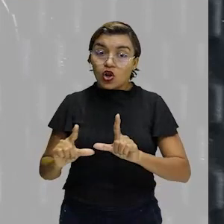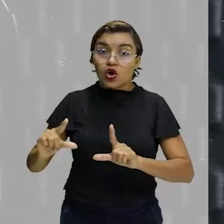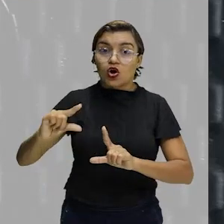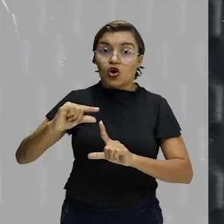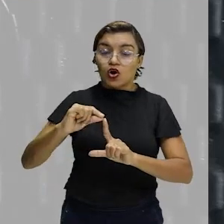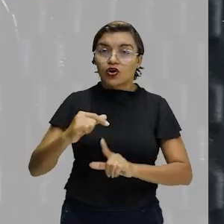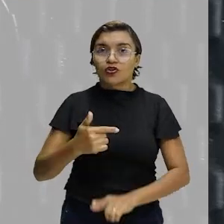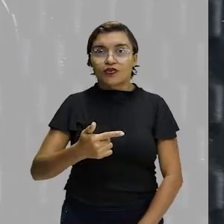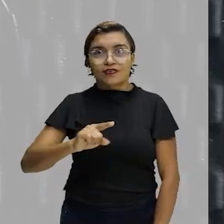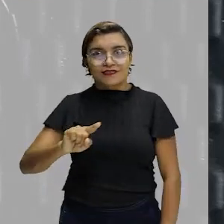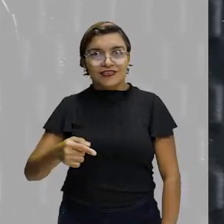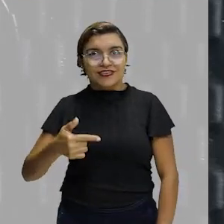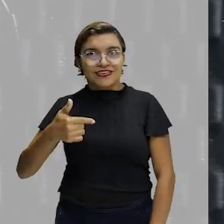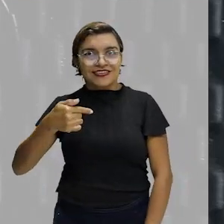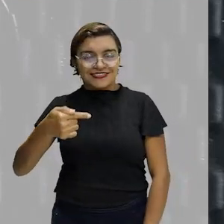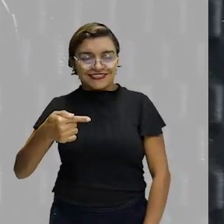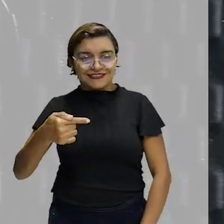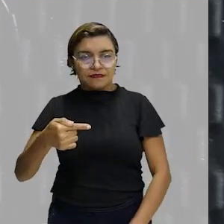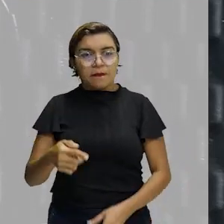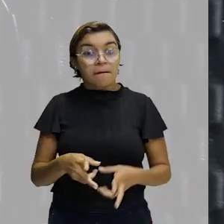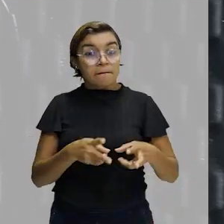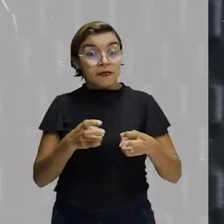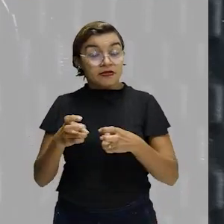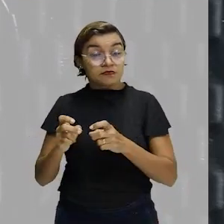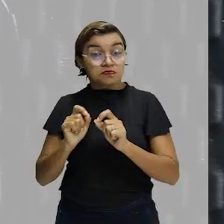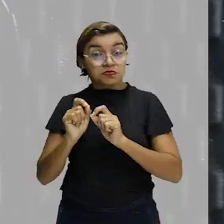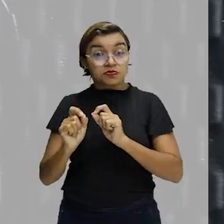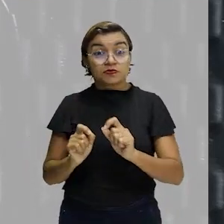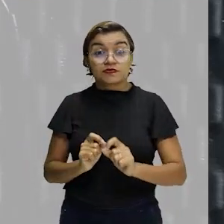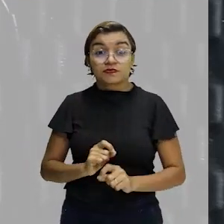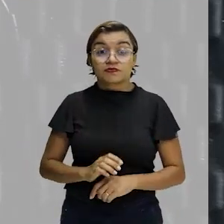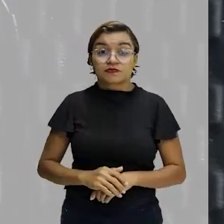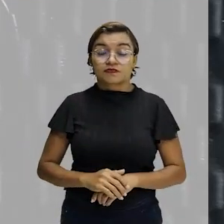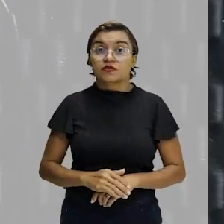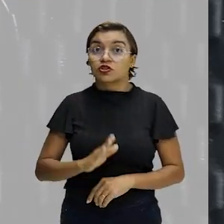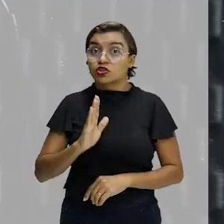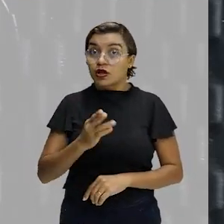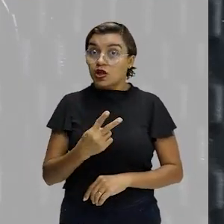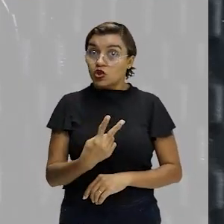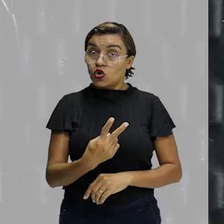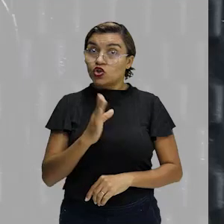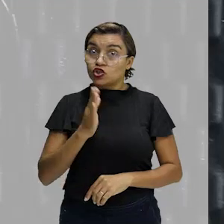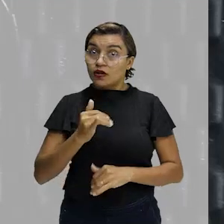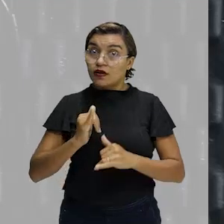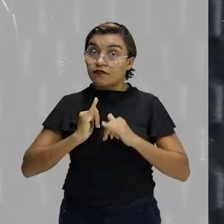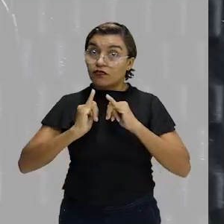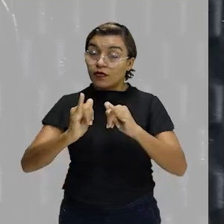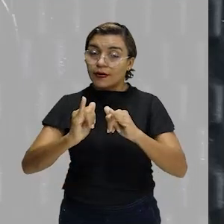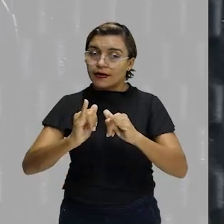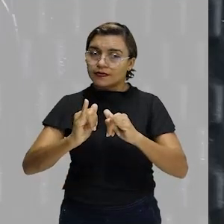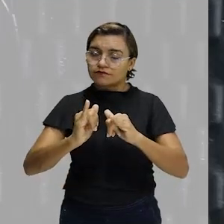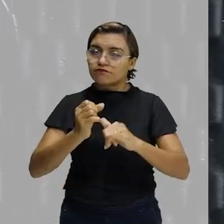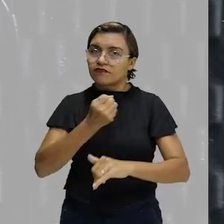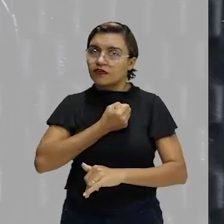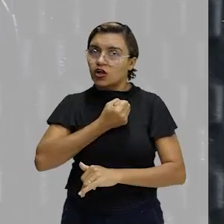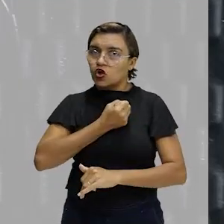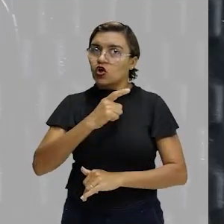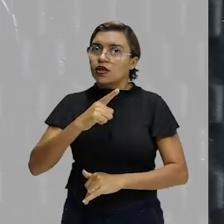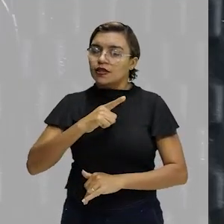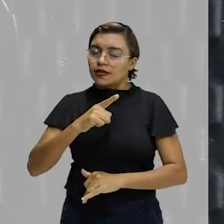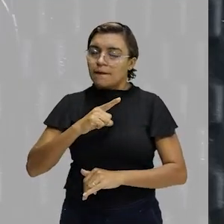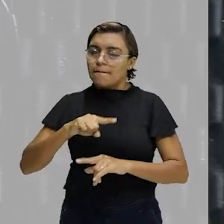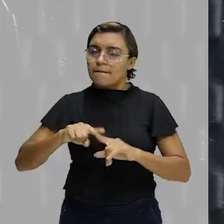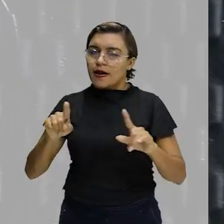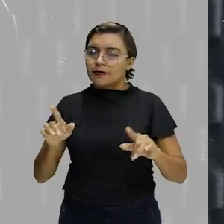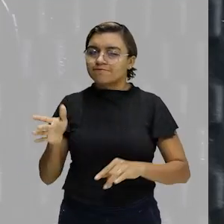de 2,7. Perceba que o log de 2, tá, já foi informado, ele deu um valor, mas vamos guardar, vamos deixar